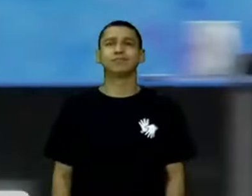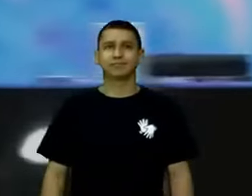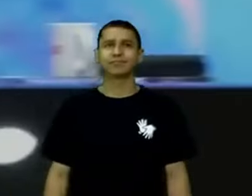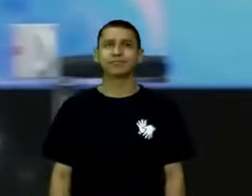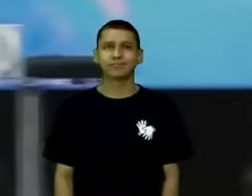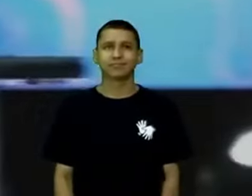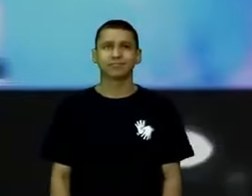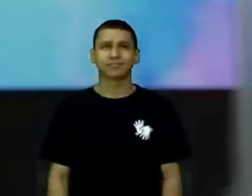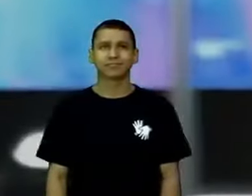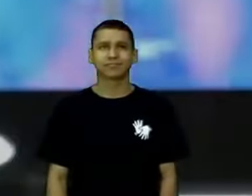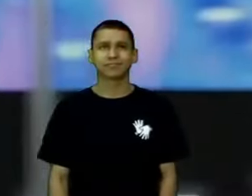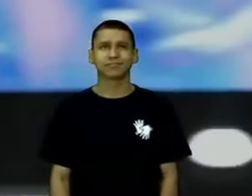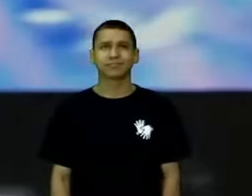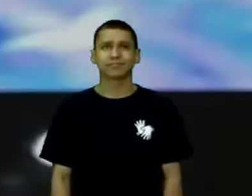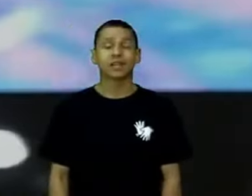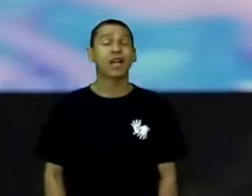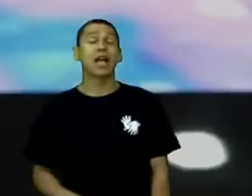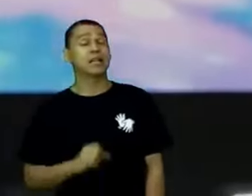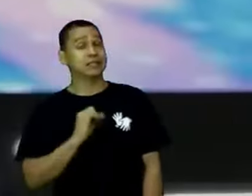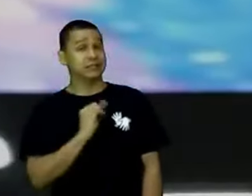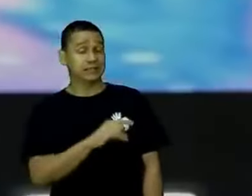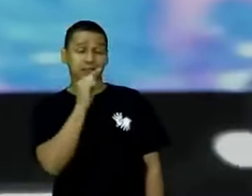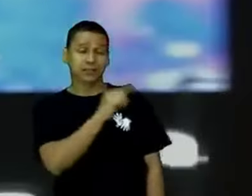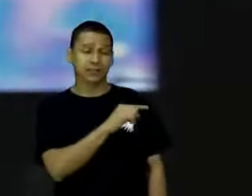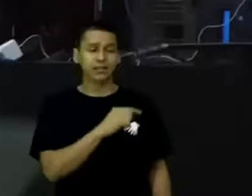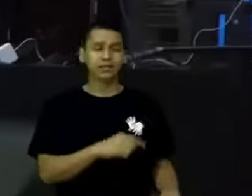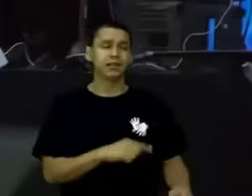Ah, se Ele pudesse lá na minha terra,